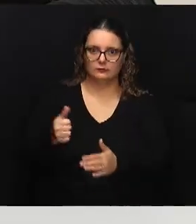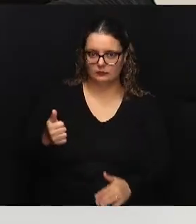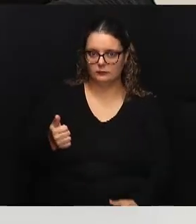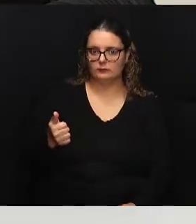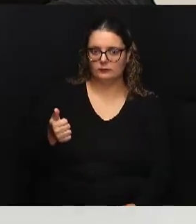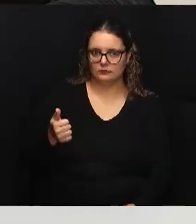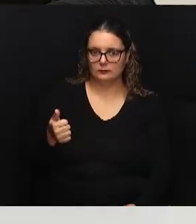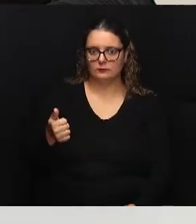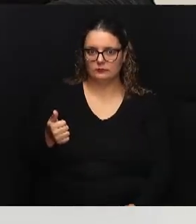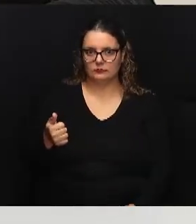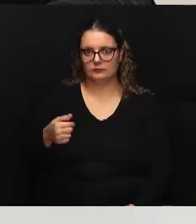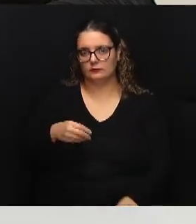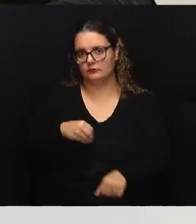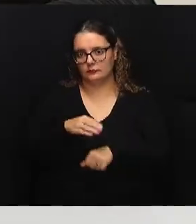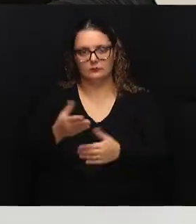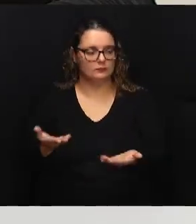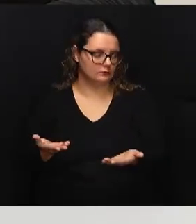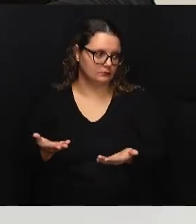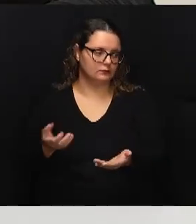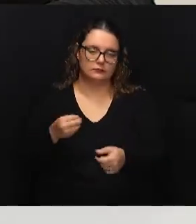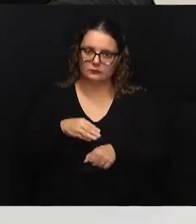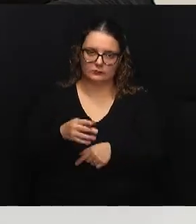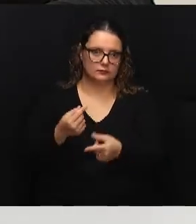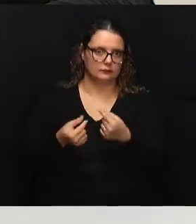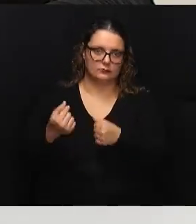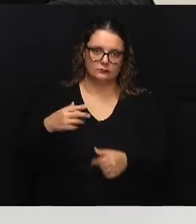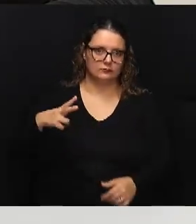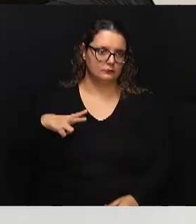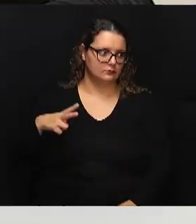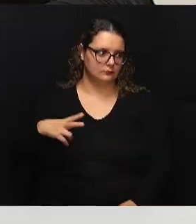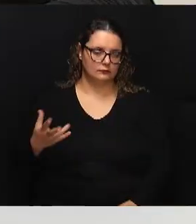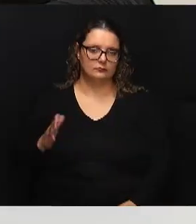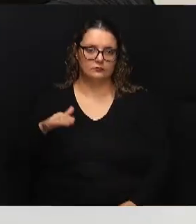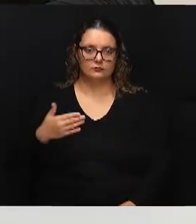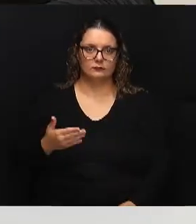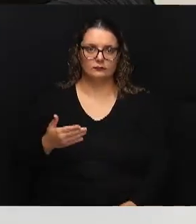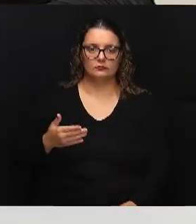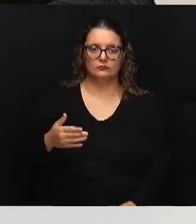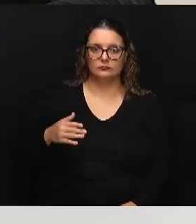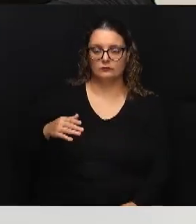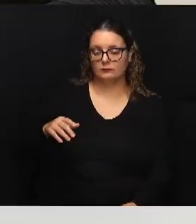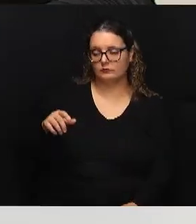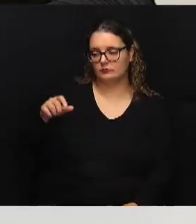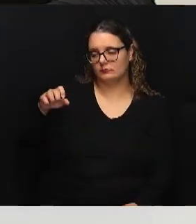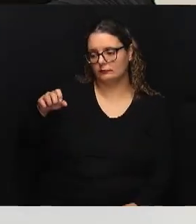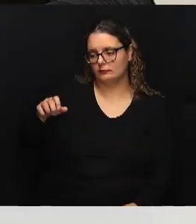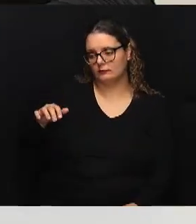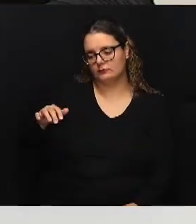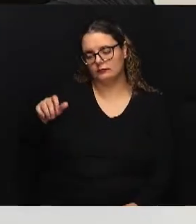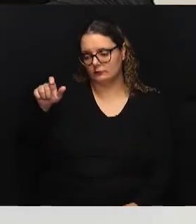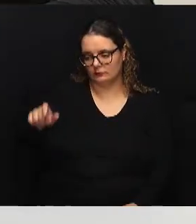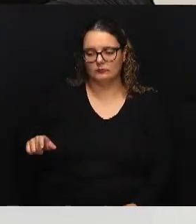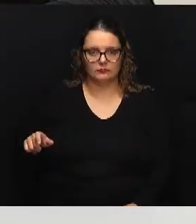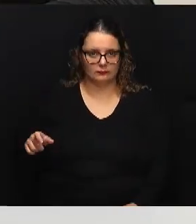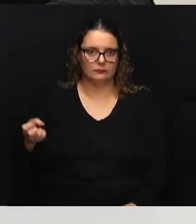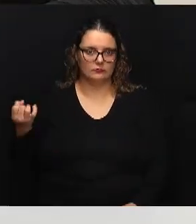primeira dica aqui, que é uma dica de finanças pessoais, né? Então quando você é uma pessoa física, né, você tem que saber exatamente